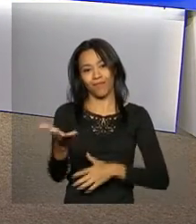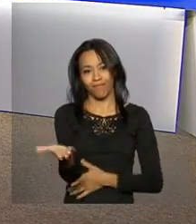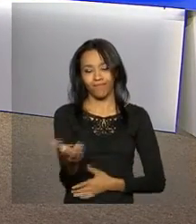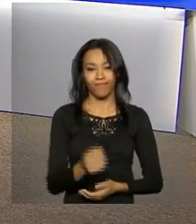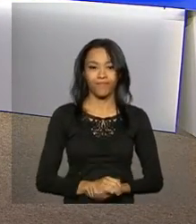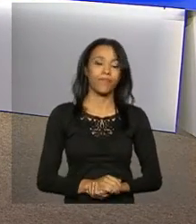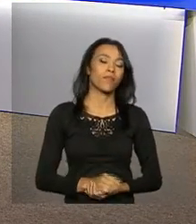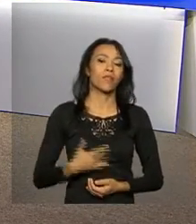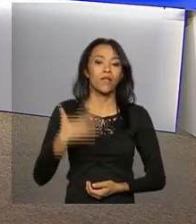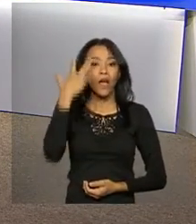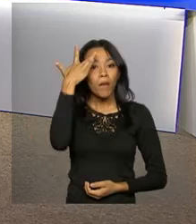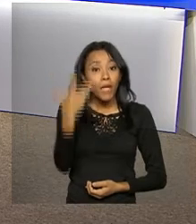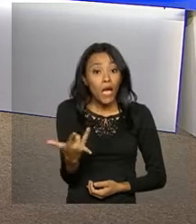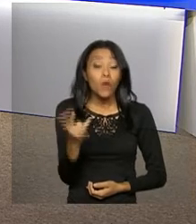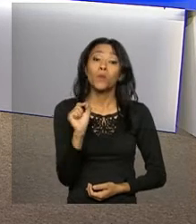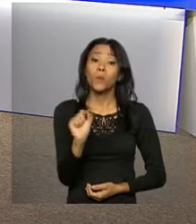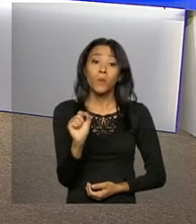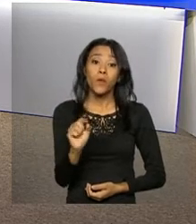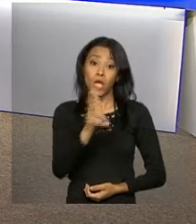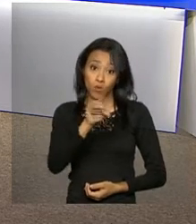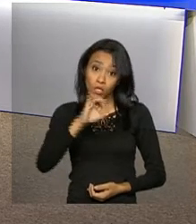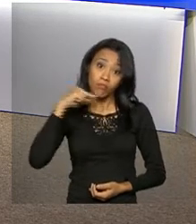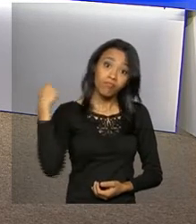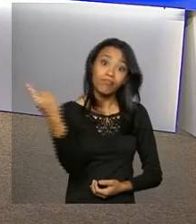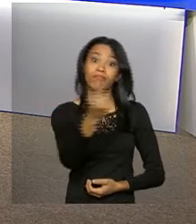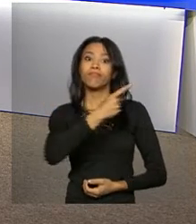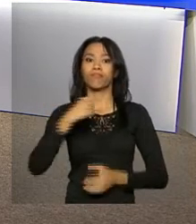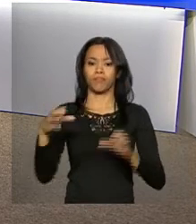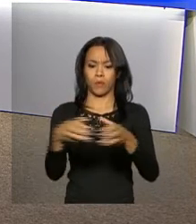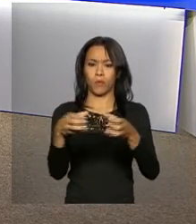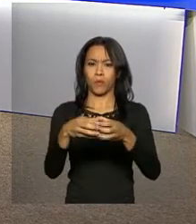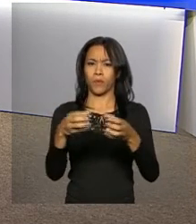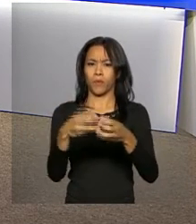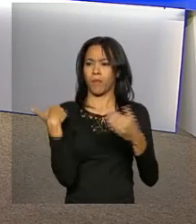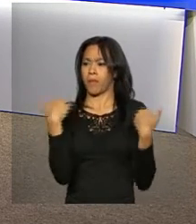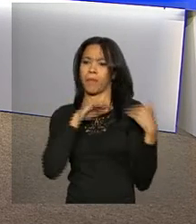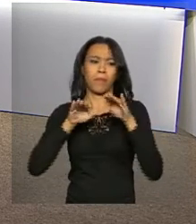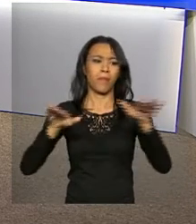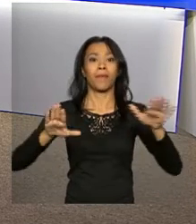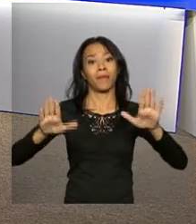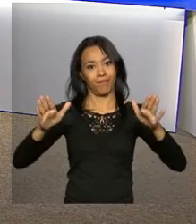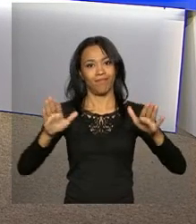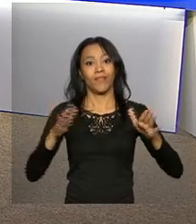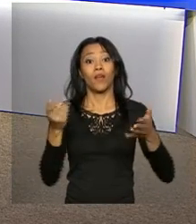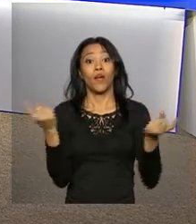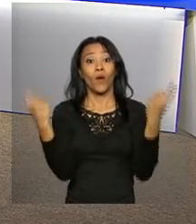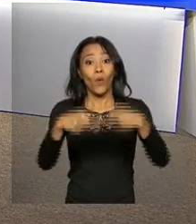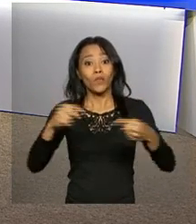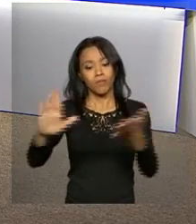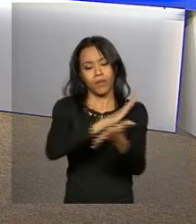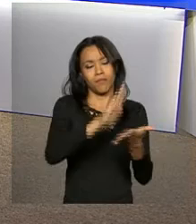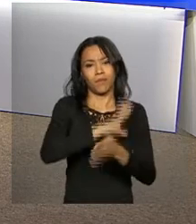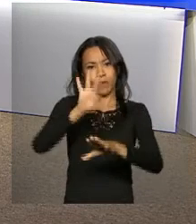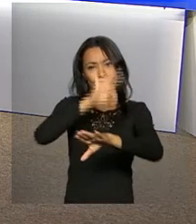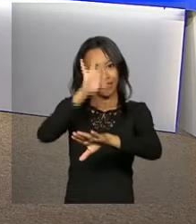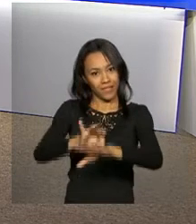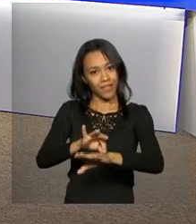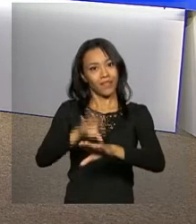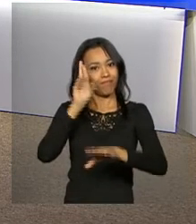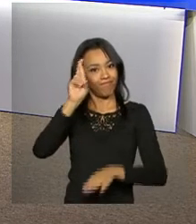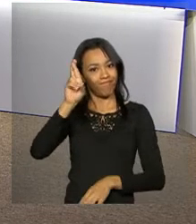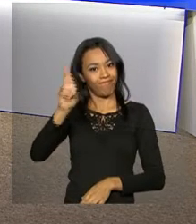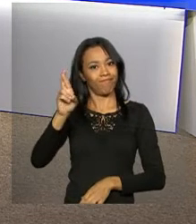é amanhã que será o dia nacional de mobilização da educação contra os rica o ministro aloísio mercadante participou hoje